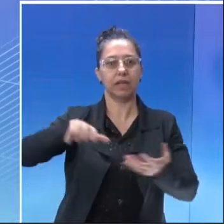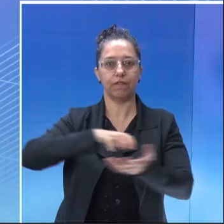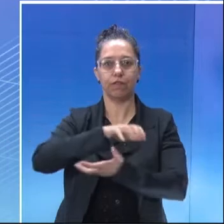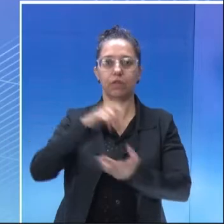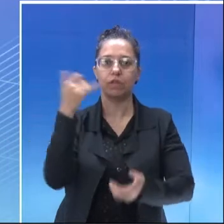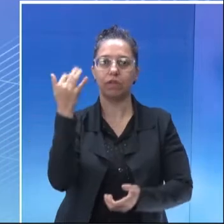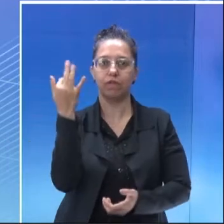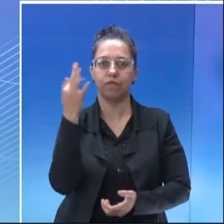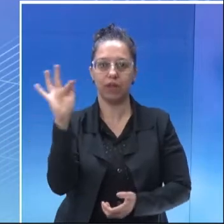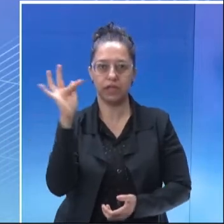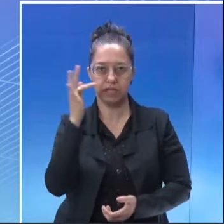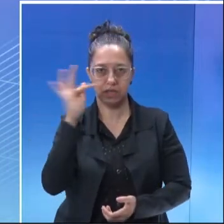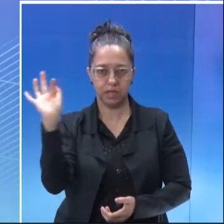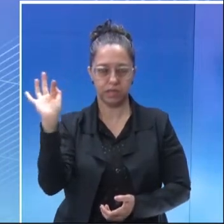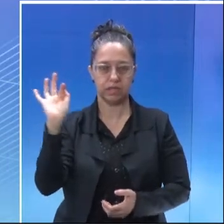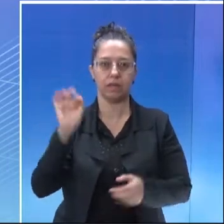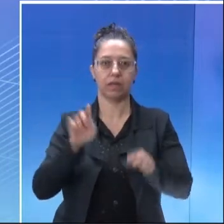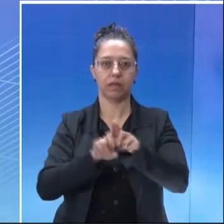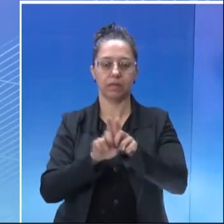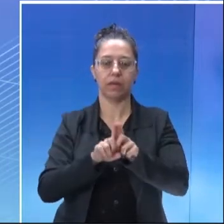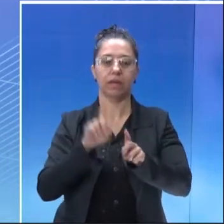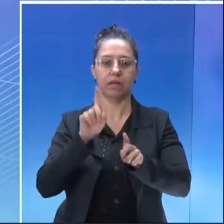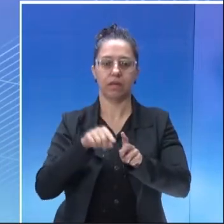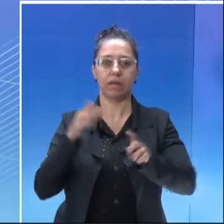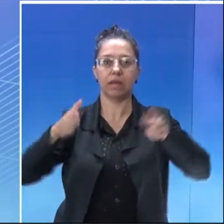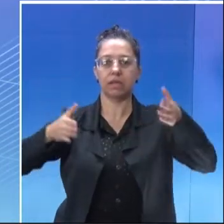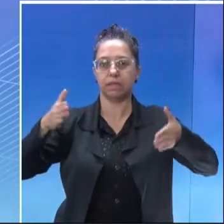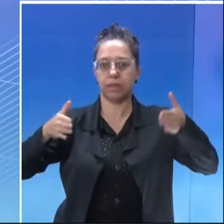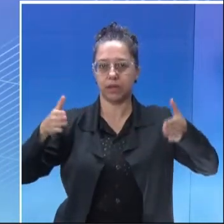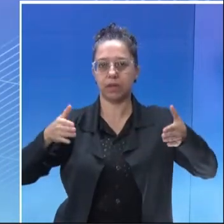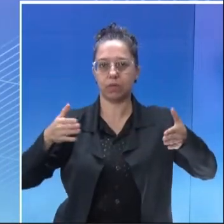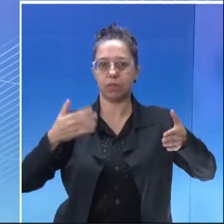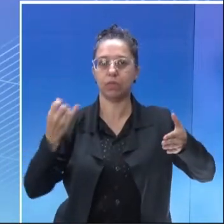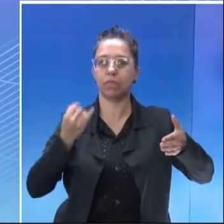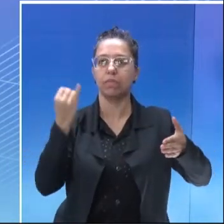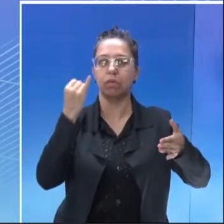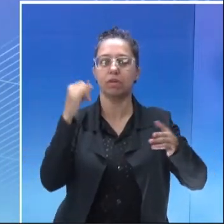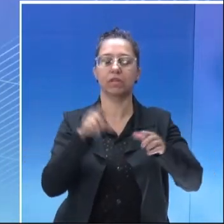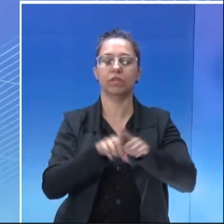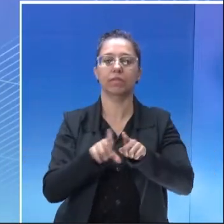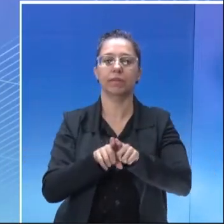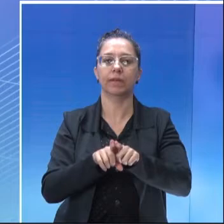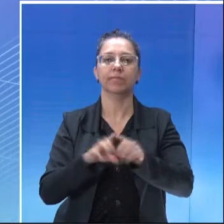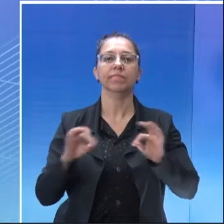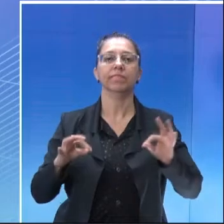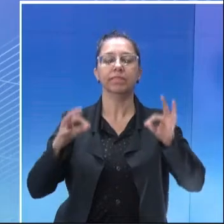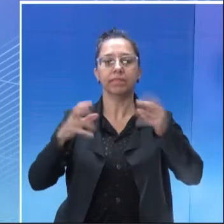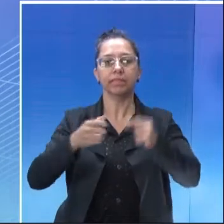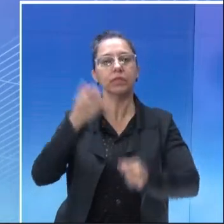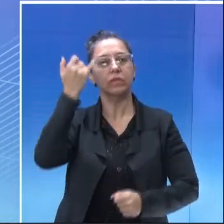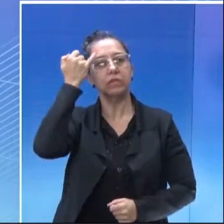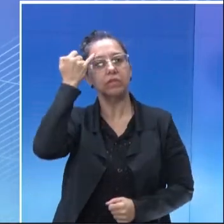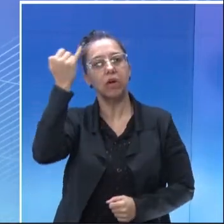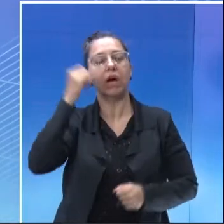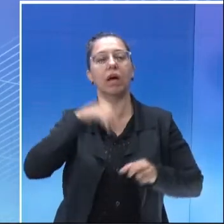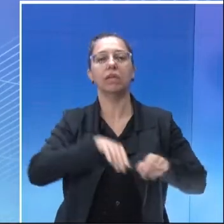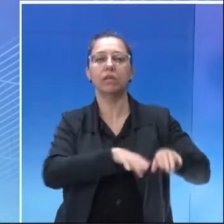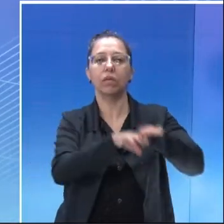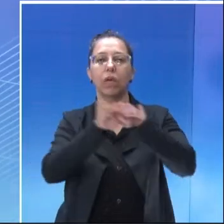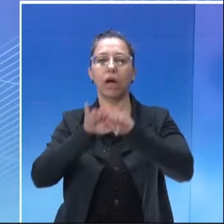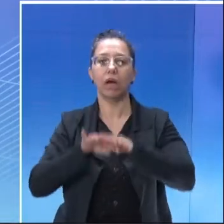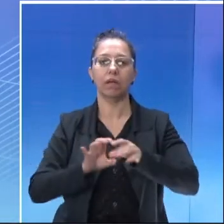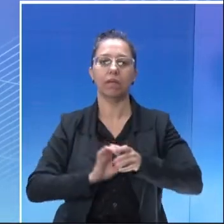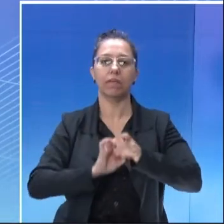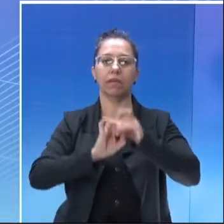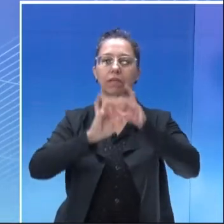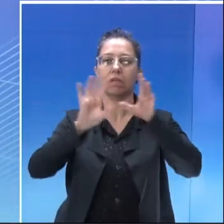está no slide, mas também faz parte da modernidade, né? E todos esses ideais de